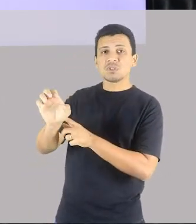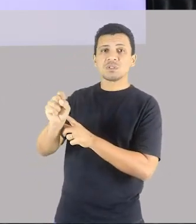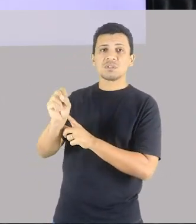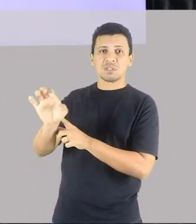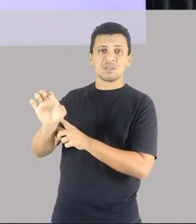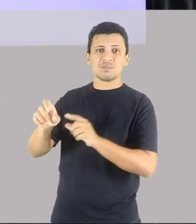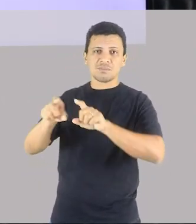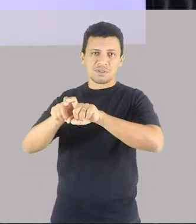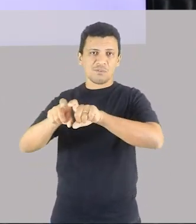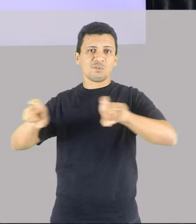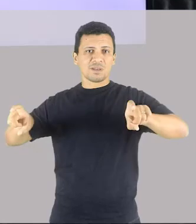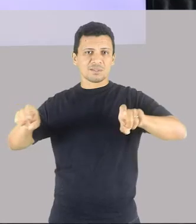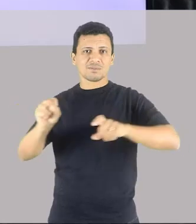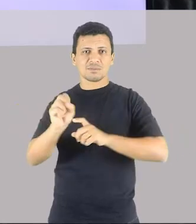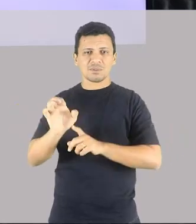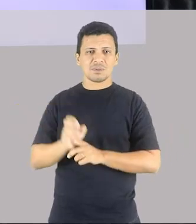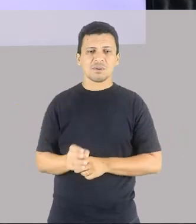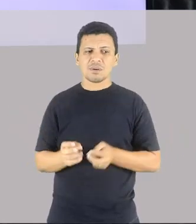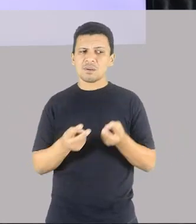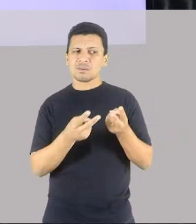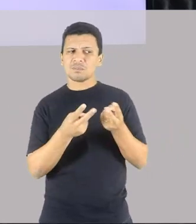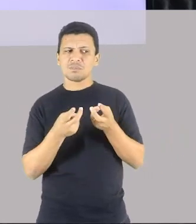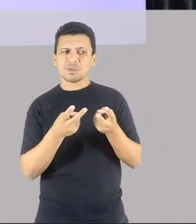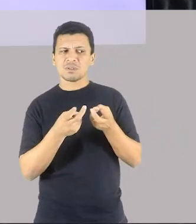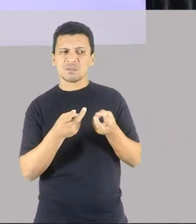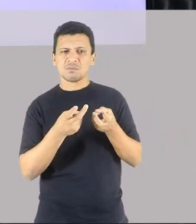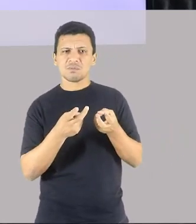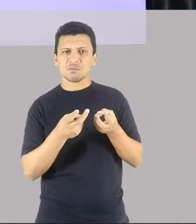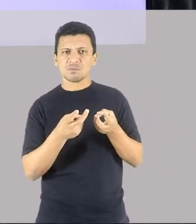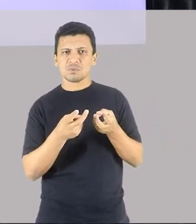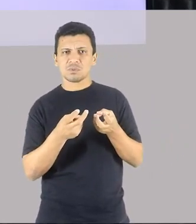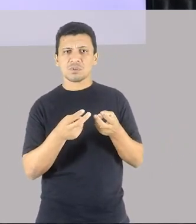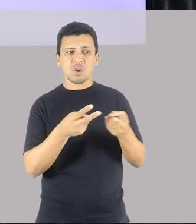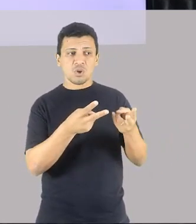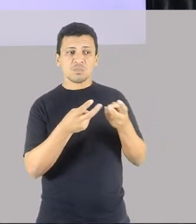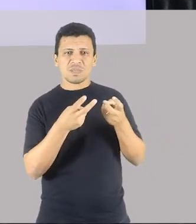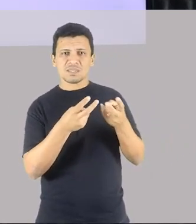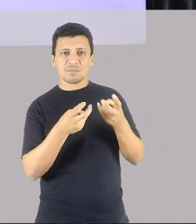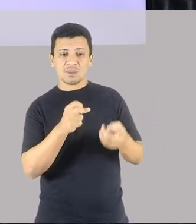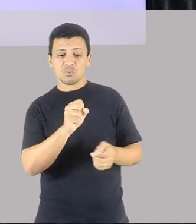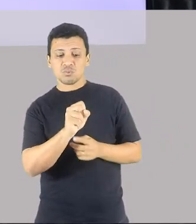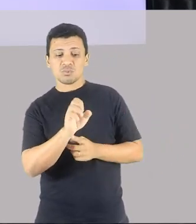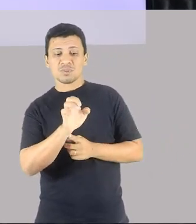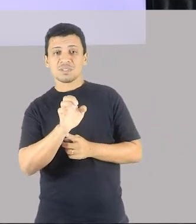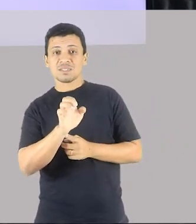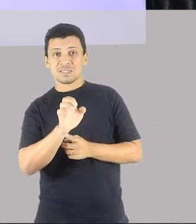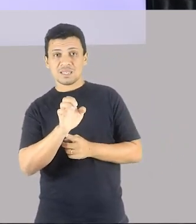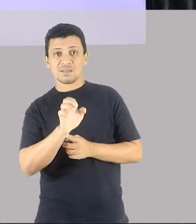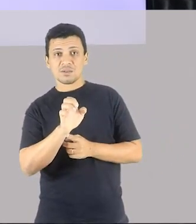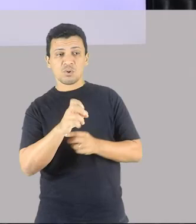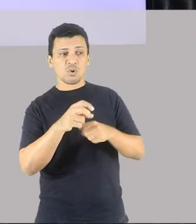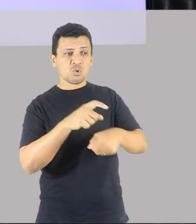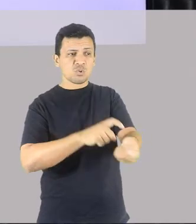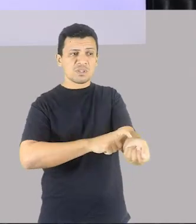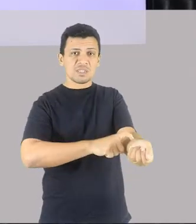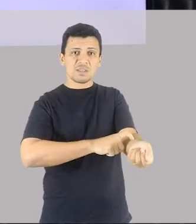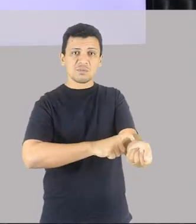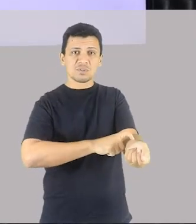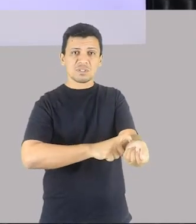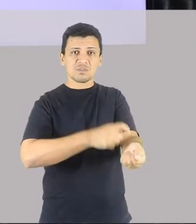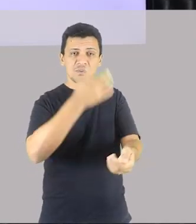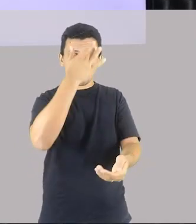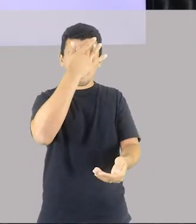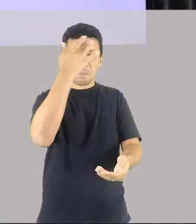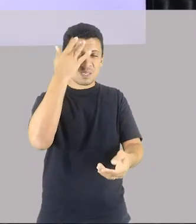bom? Notou-se o nervosismo dos candidatos. Observem, notou-se o nervosismo dos candidatos. Qual